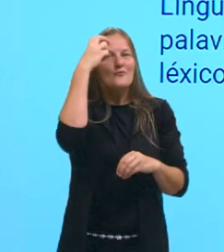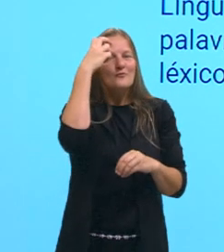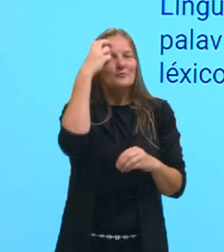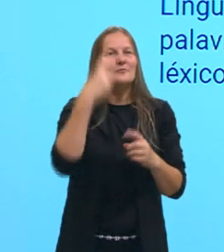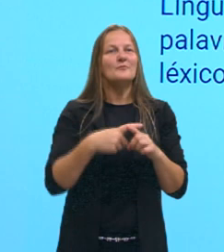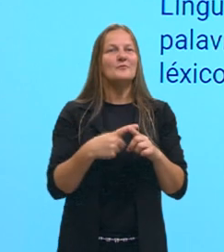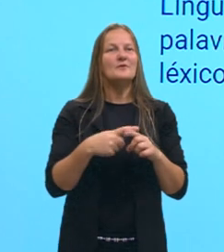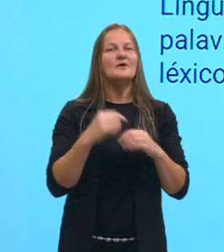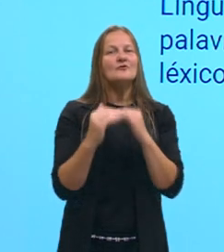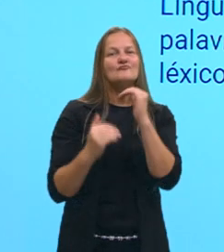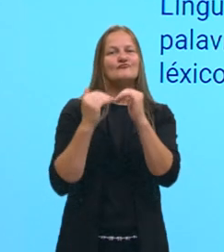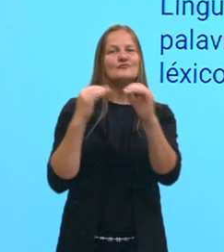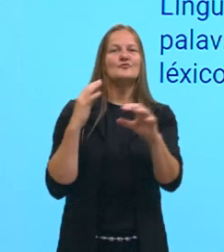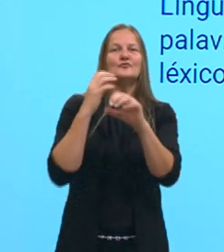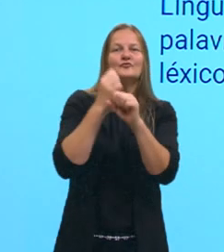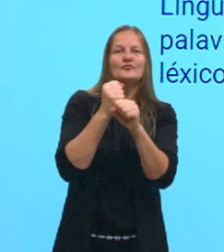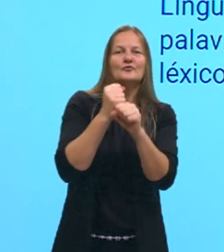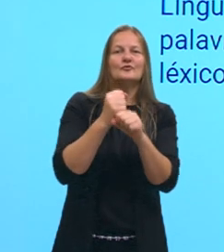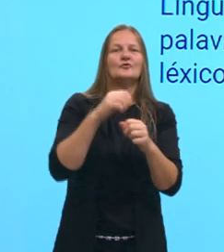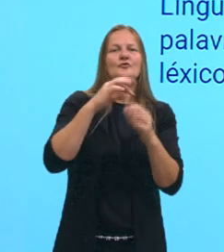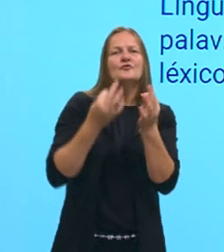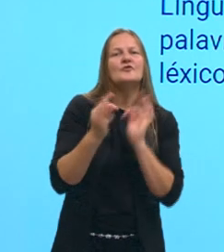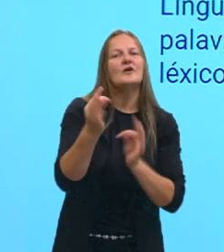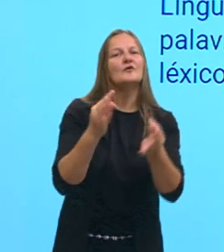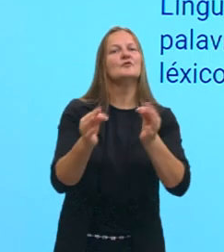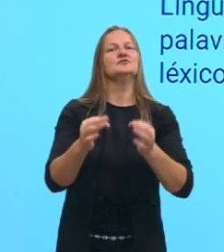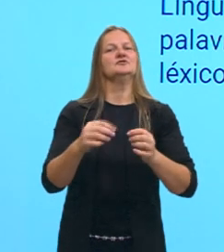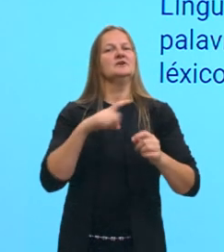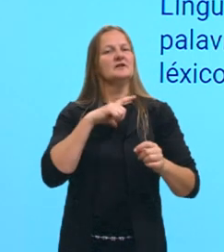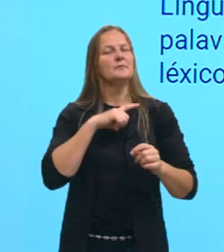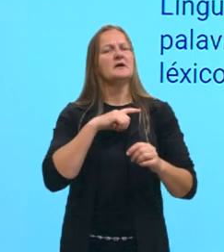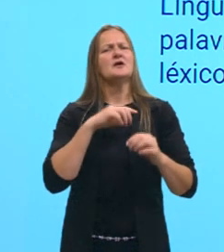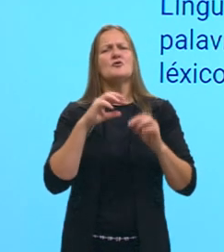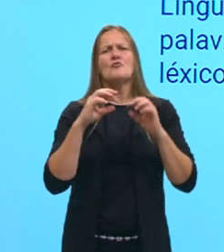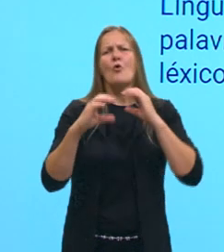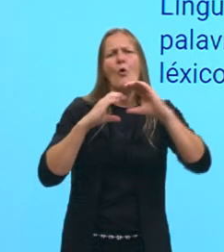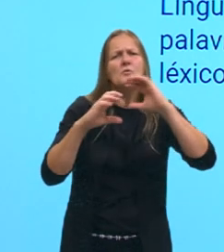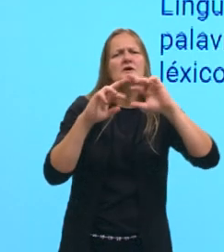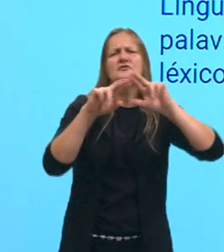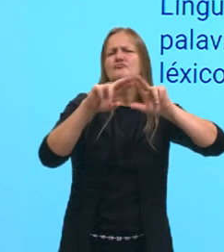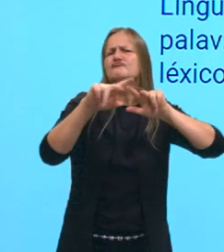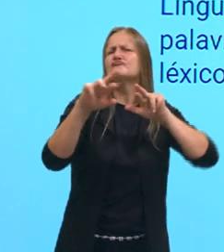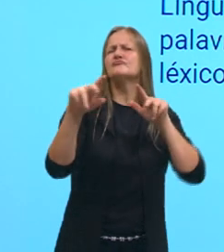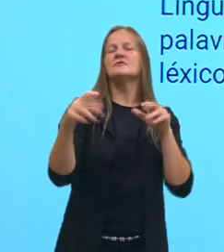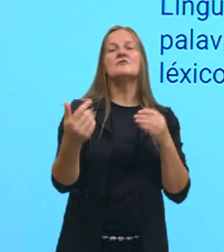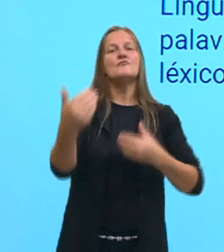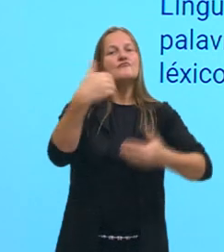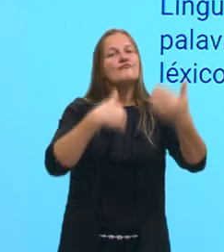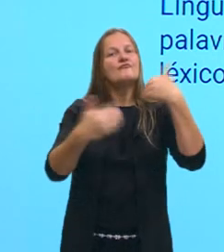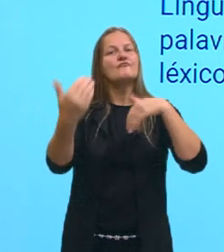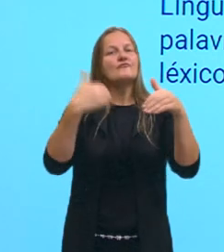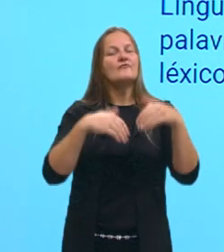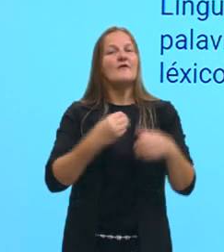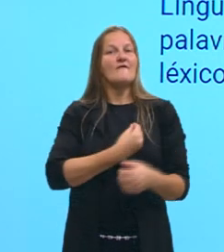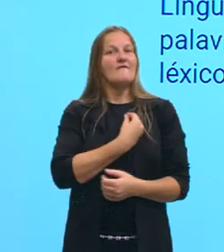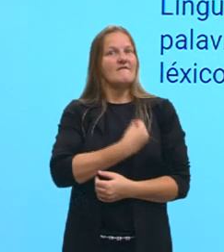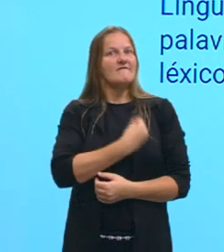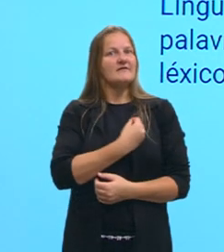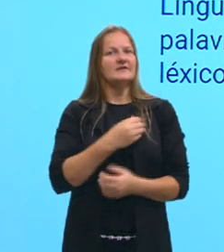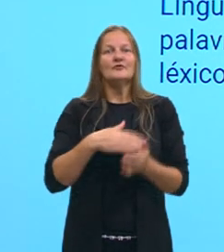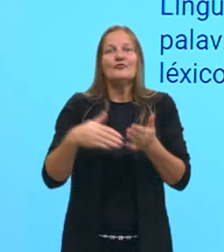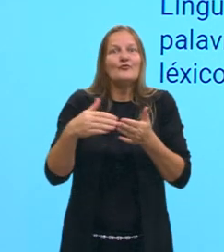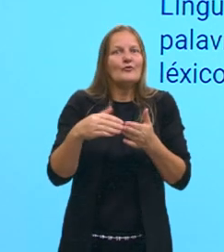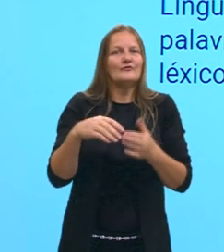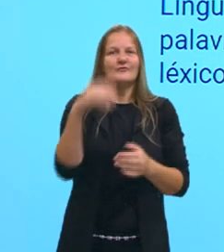que somado com a tecnologia e os meios de comunicação de massa se inseriram no dia a dia de todos os brasileiros